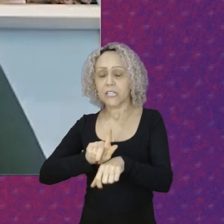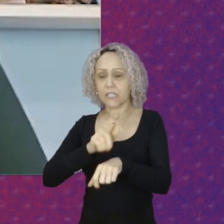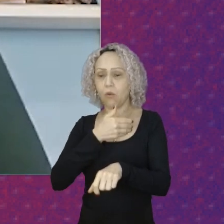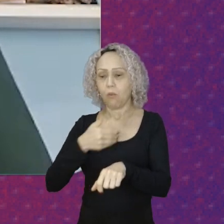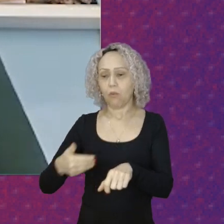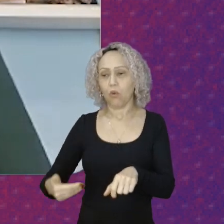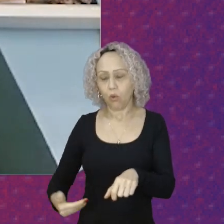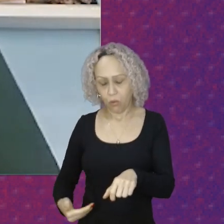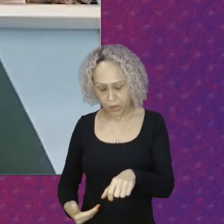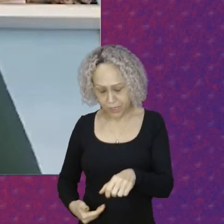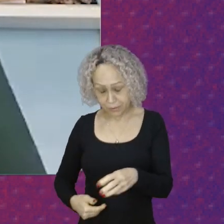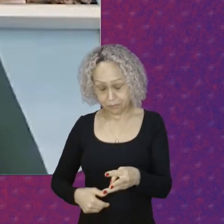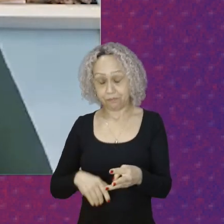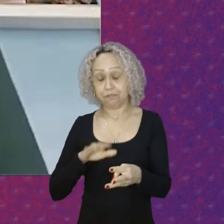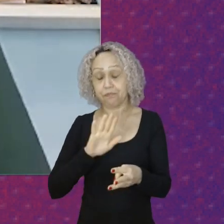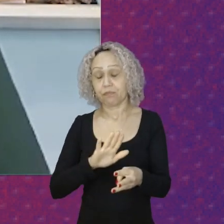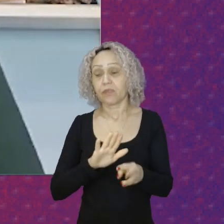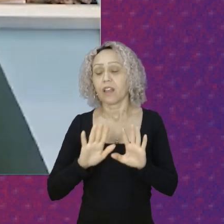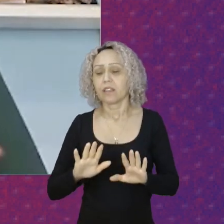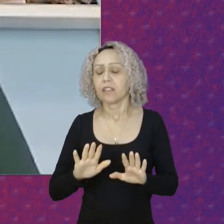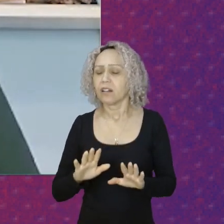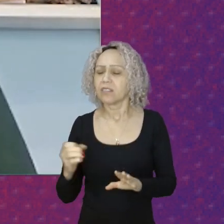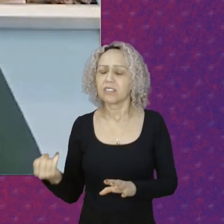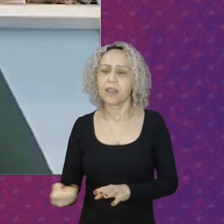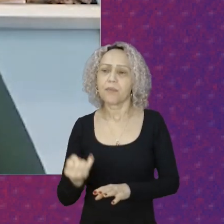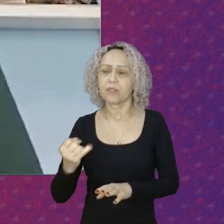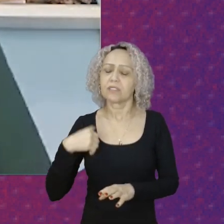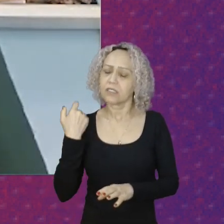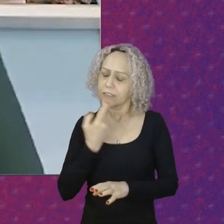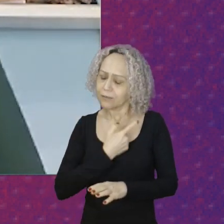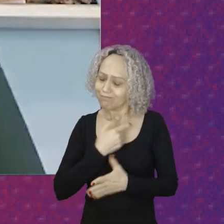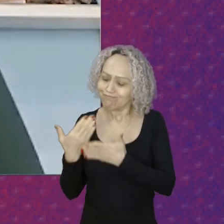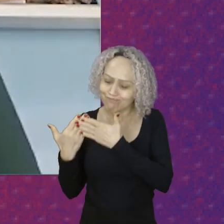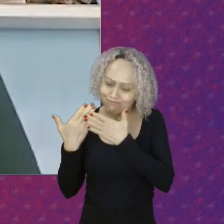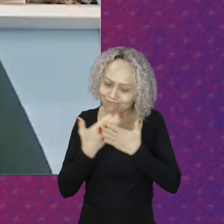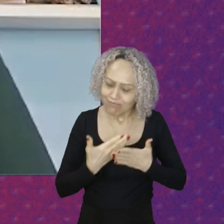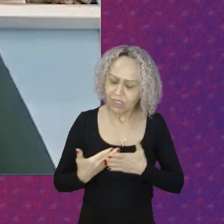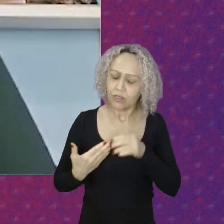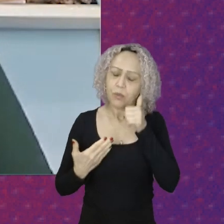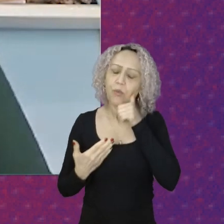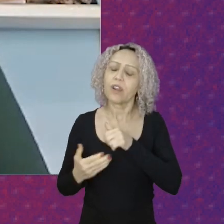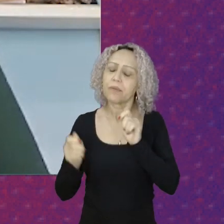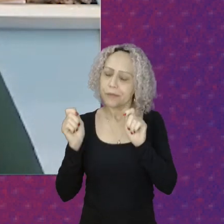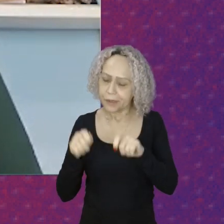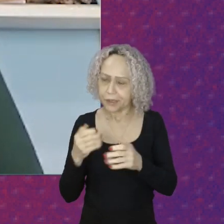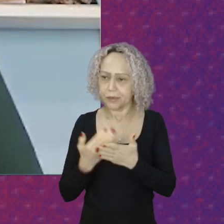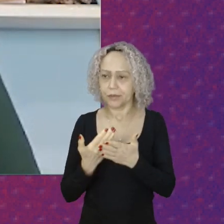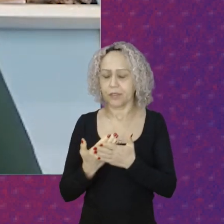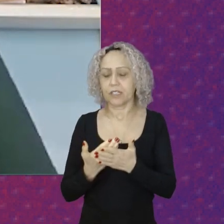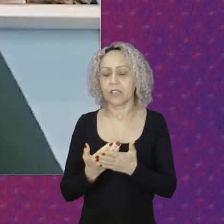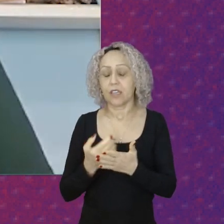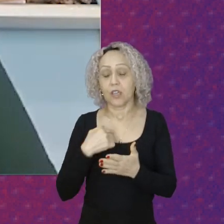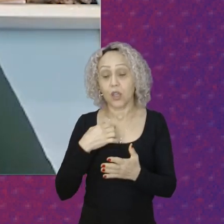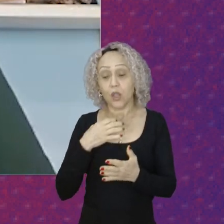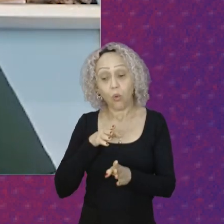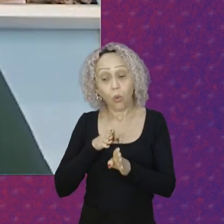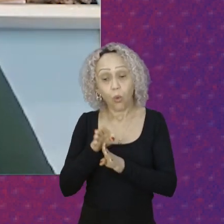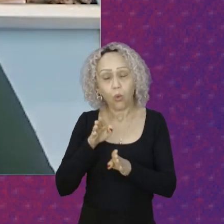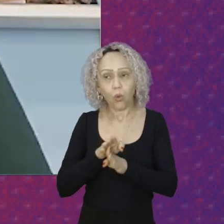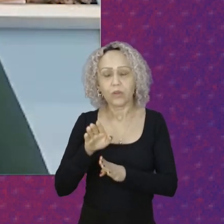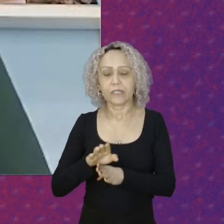pudermos fazer, estivermos disponíveis para fazer, e tivermos condições, eu sugiro também que a